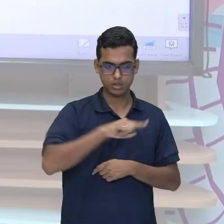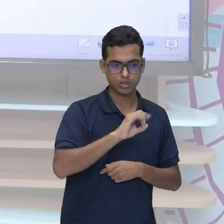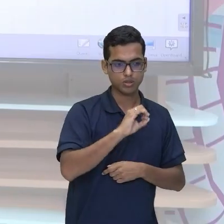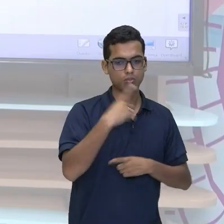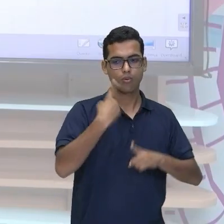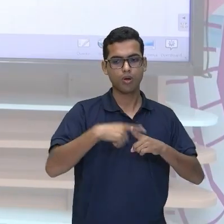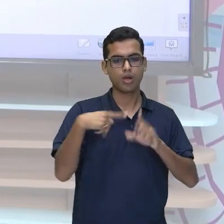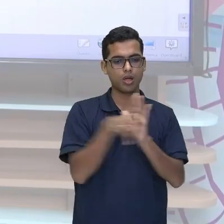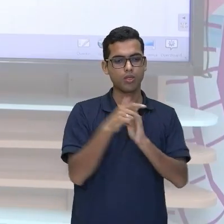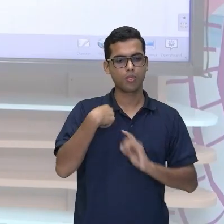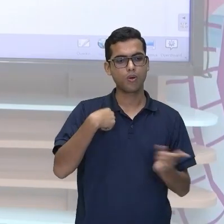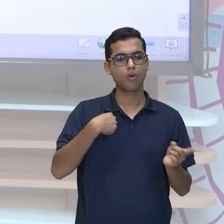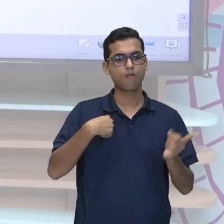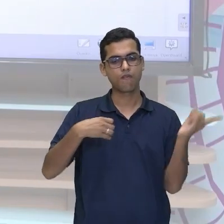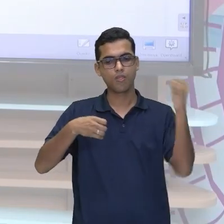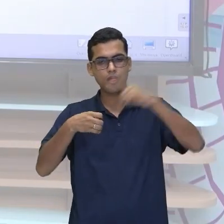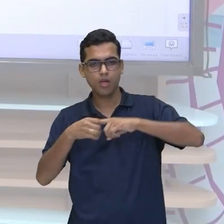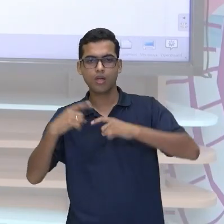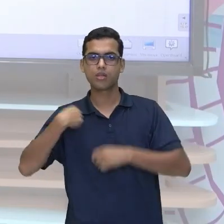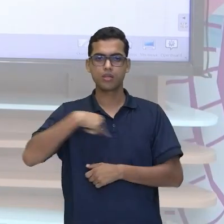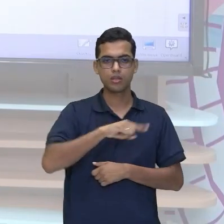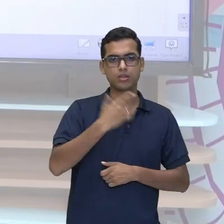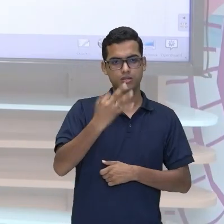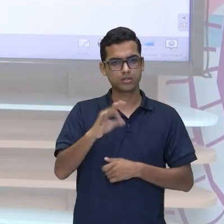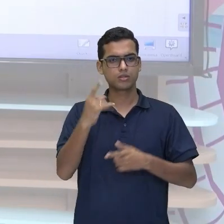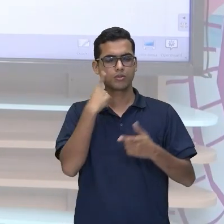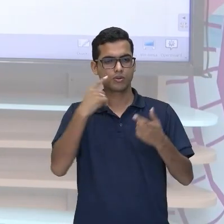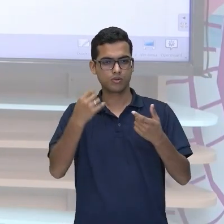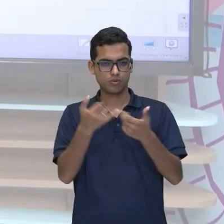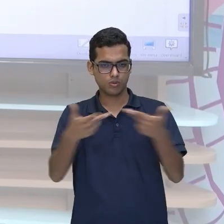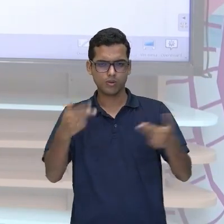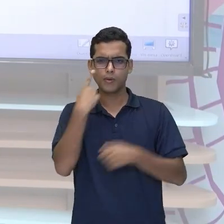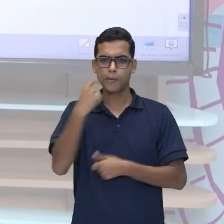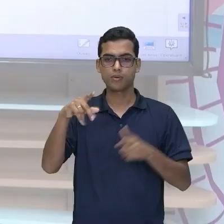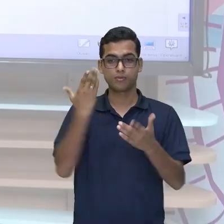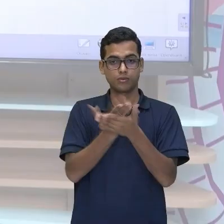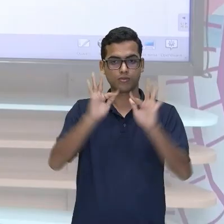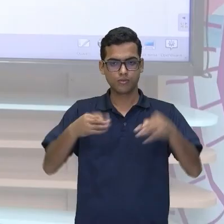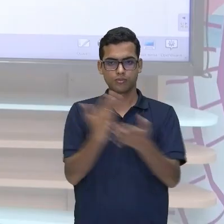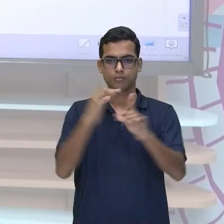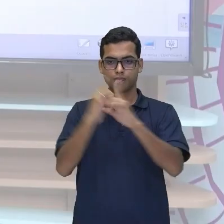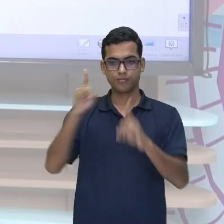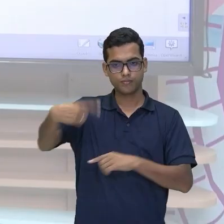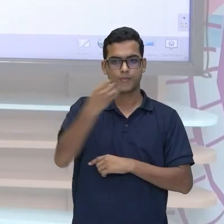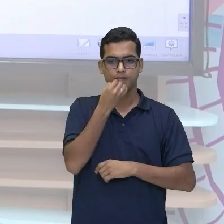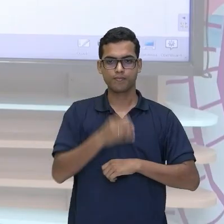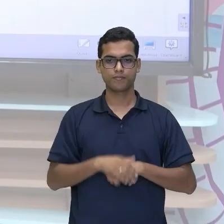fatores atrativos, certo? Então, essa foi aí a nossa aula e até uma próxima.